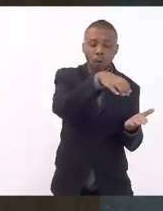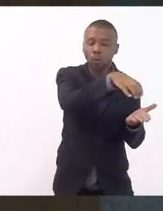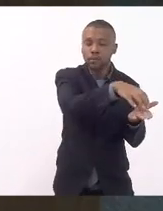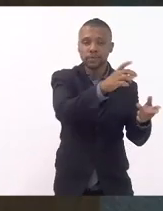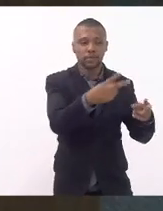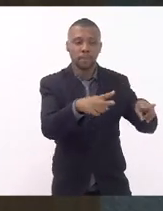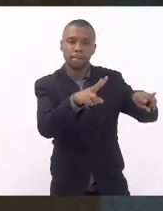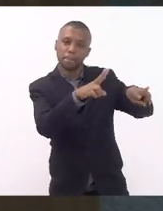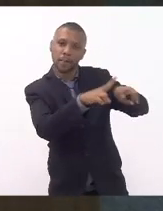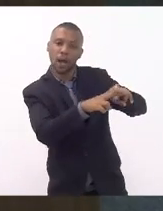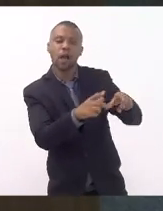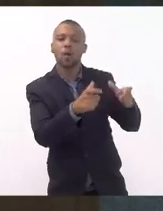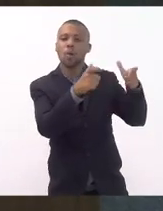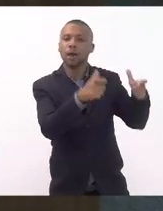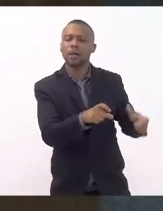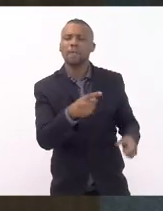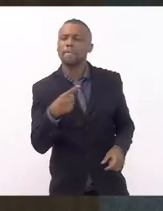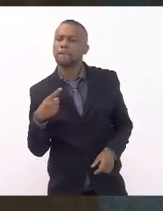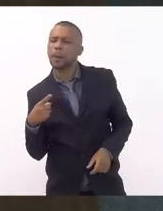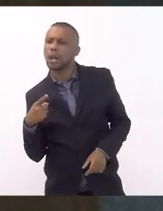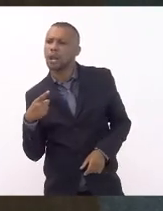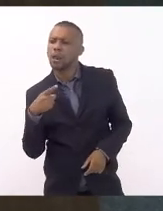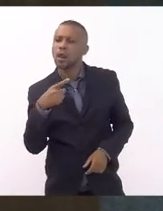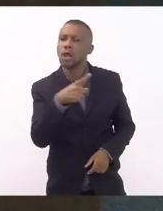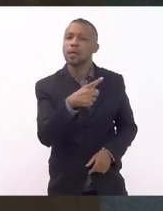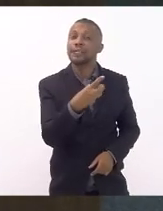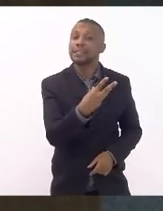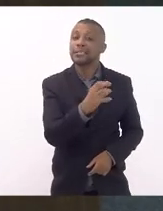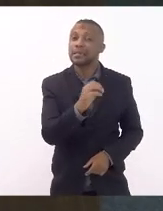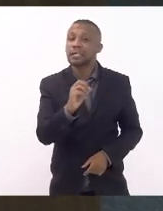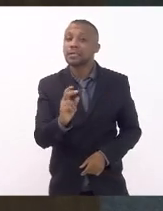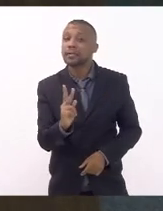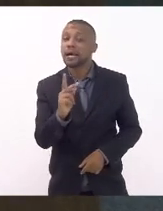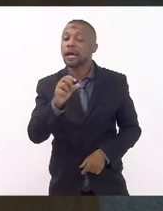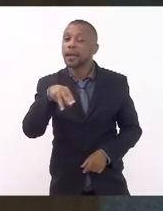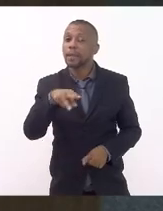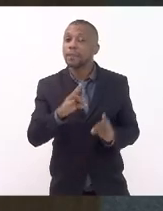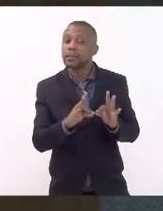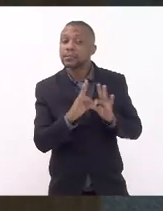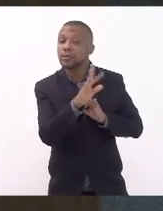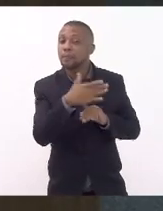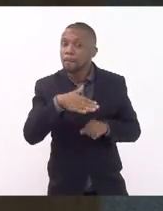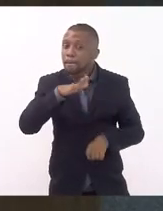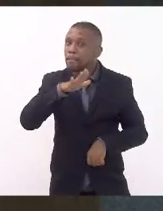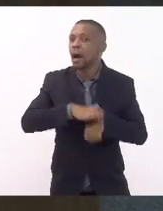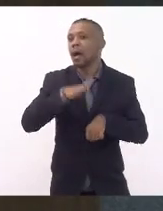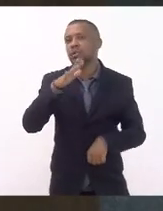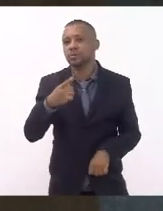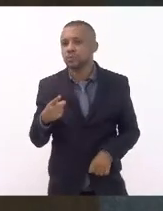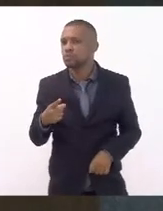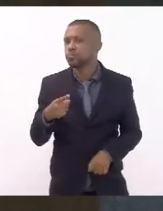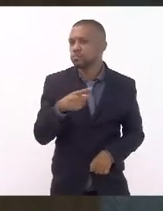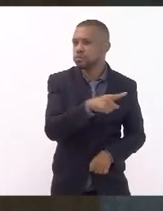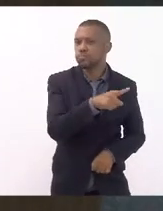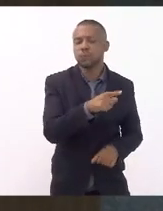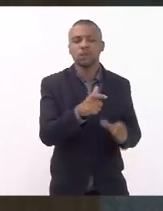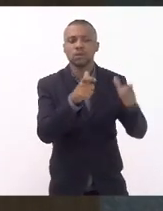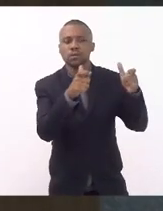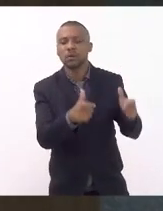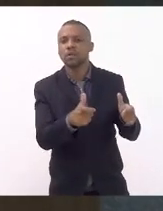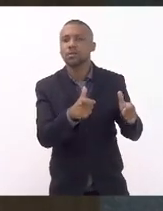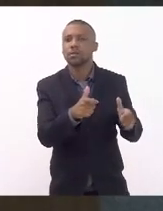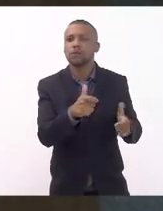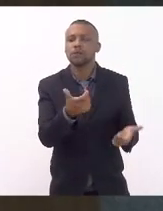prisional localizada a mais de 300 quilômetros de distância, situada na cidade